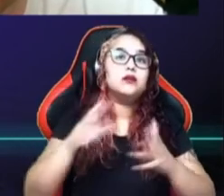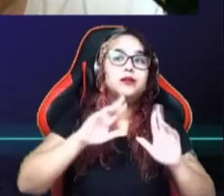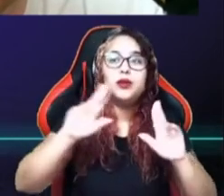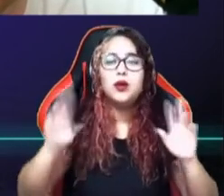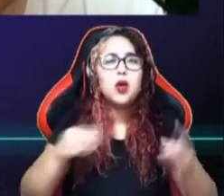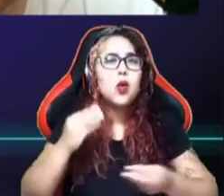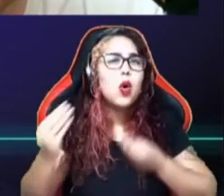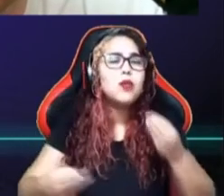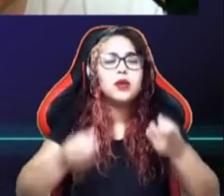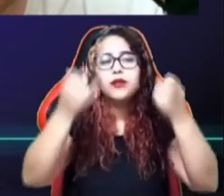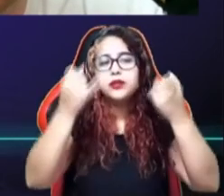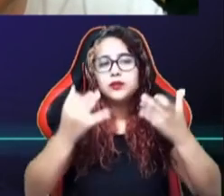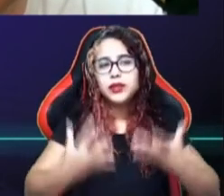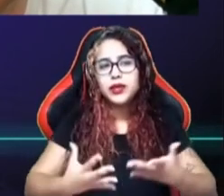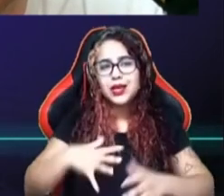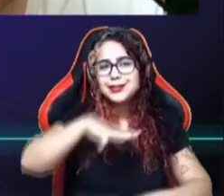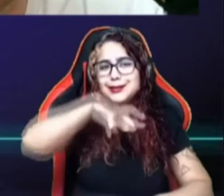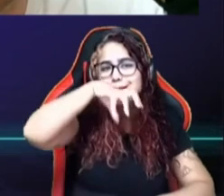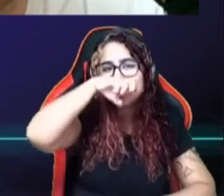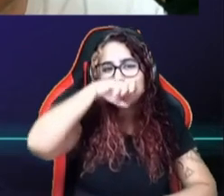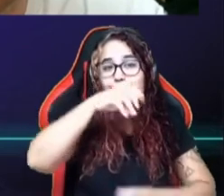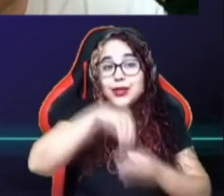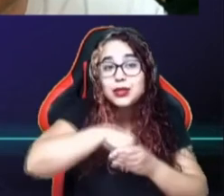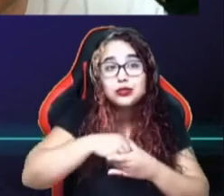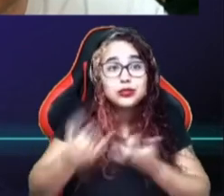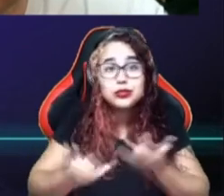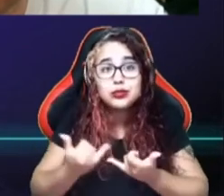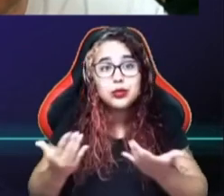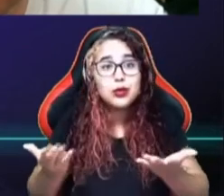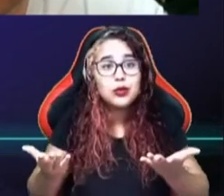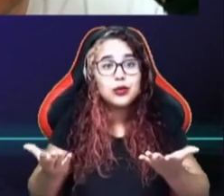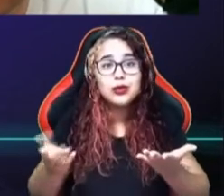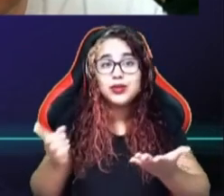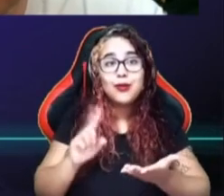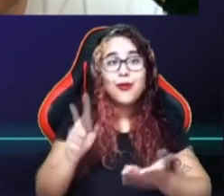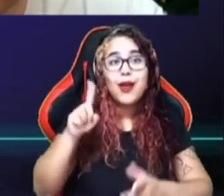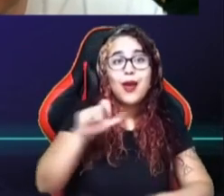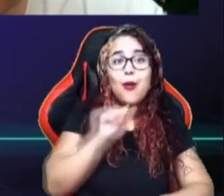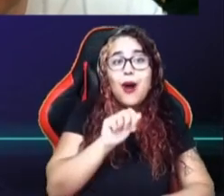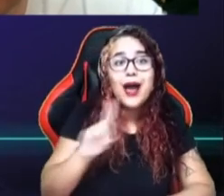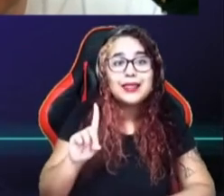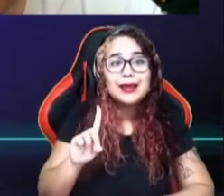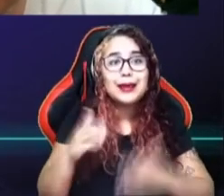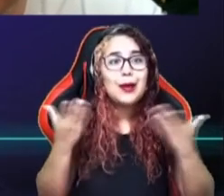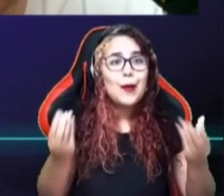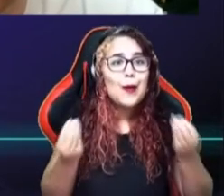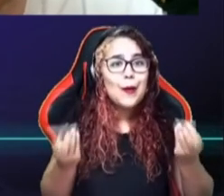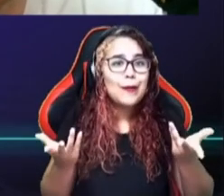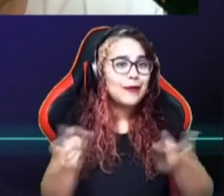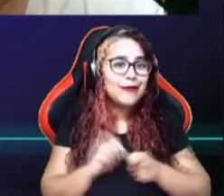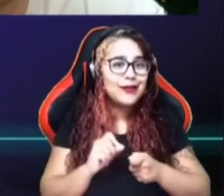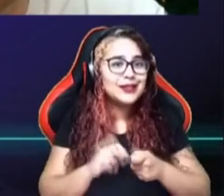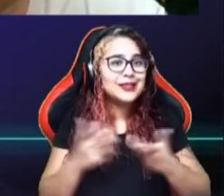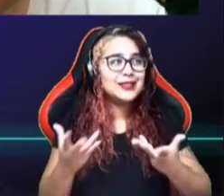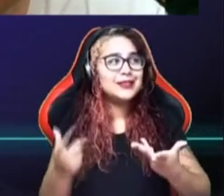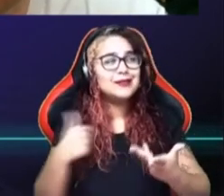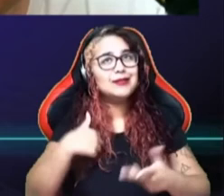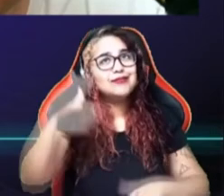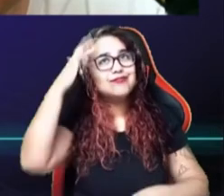falar disso dentro de um jogo e sem ser um ad, né, de conteúdo? Então, o que a gente fez ali foi a